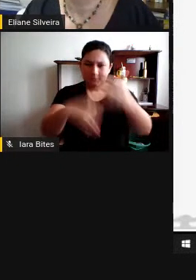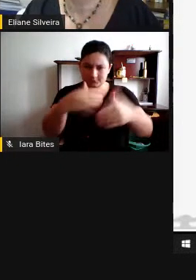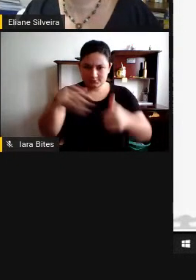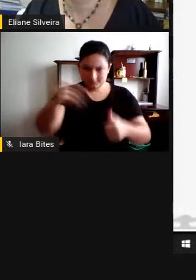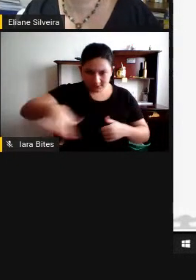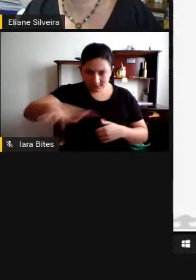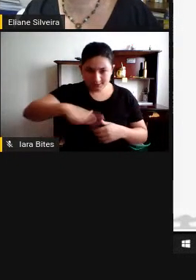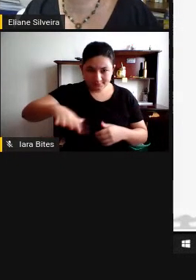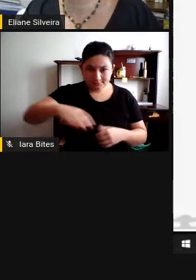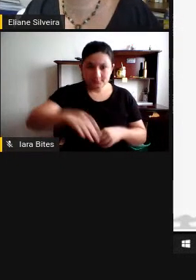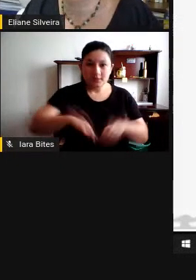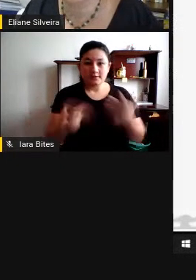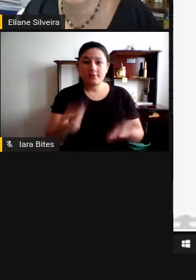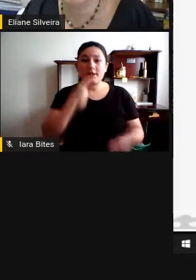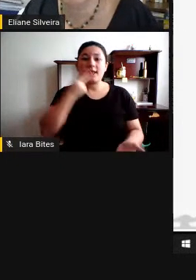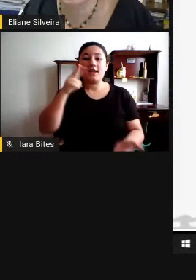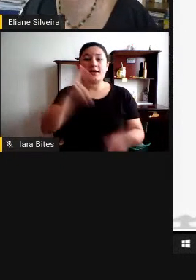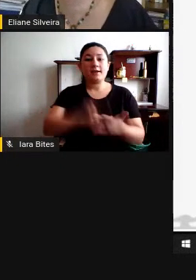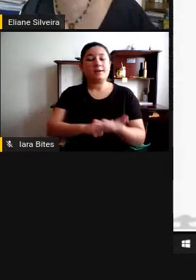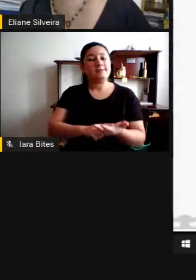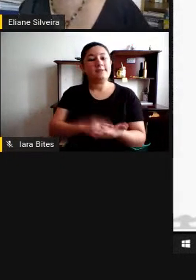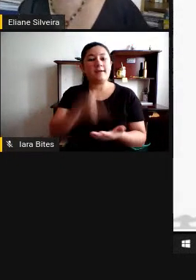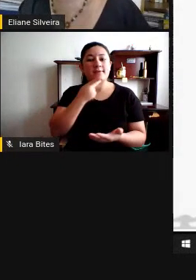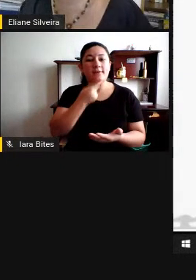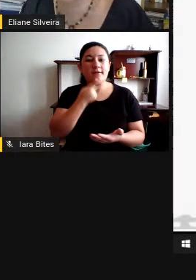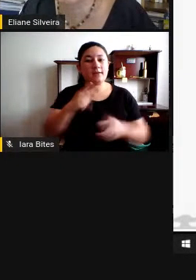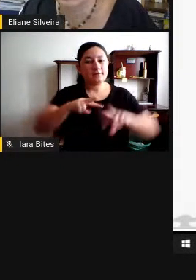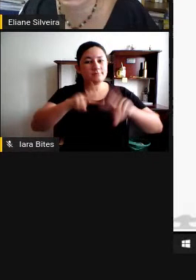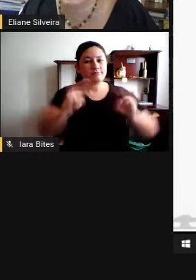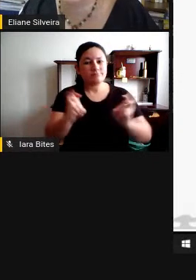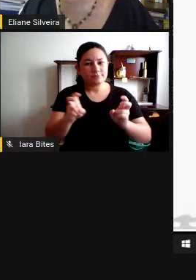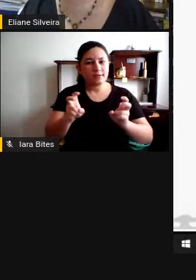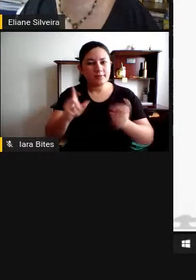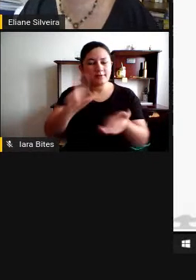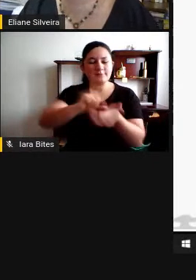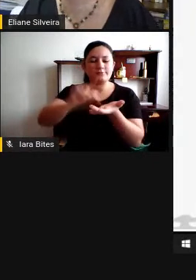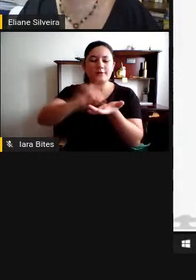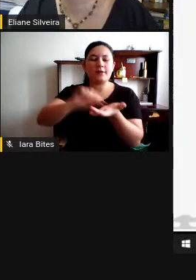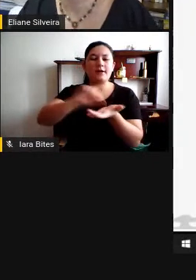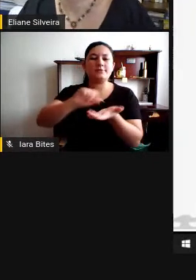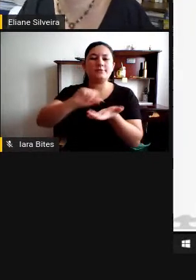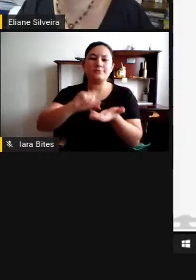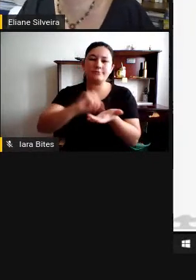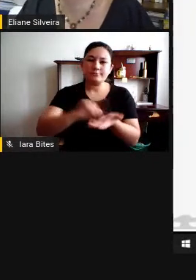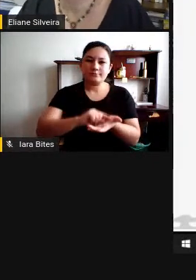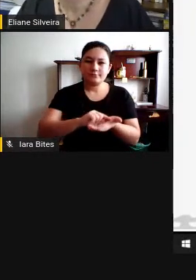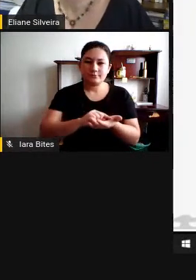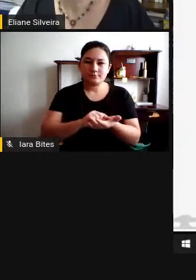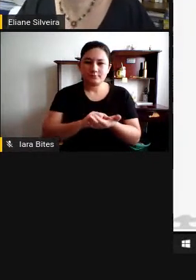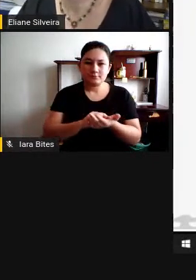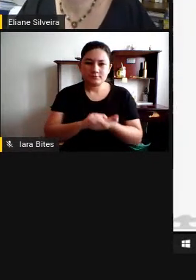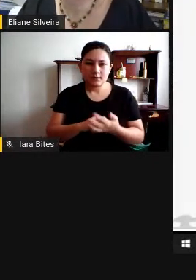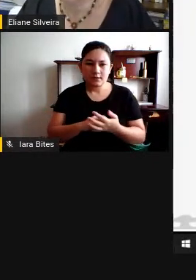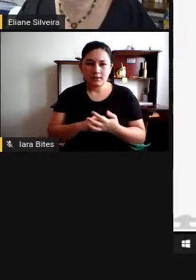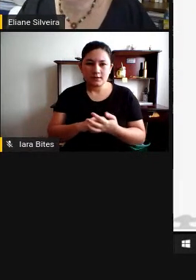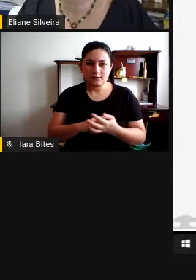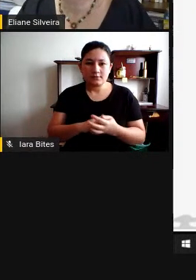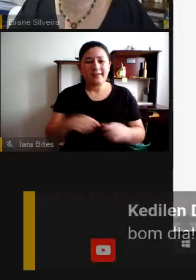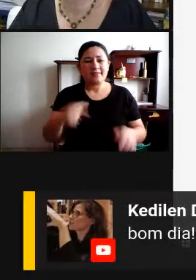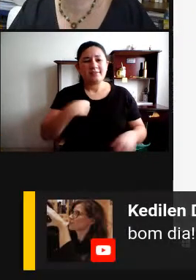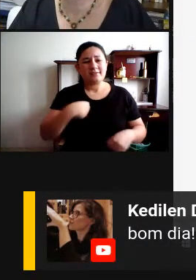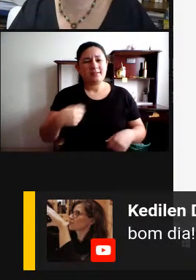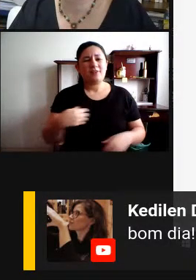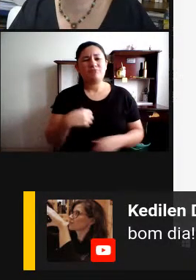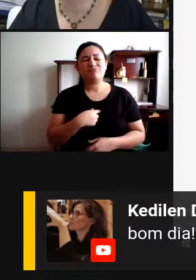Meijer. É uma carta que ele falava a respeito de um artigo sobre a língua lituana que ele estava escrevendo. E ele diz, mas eu estou muito